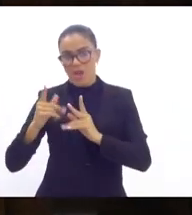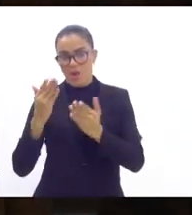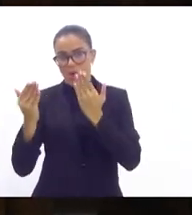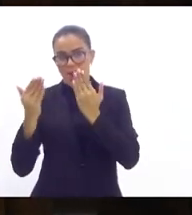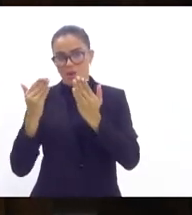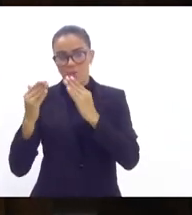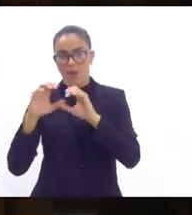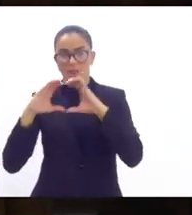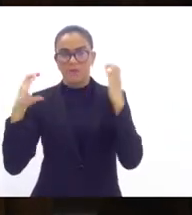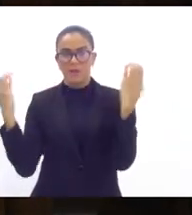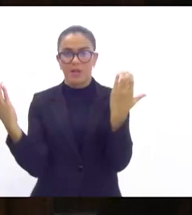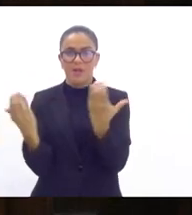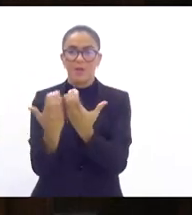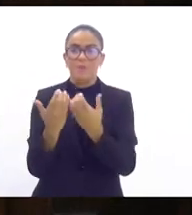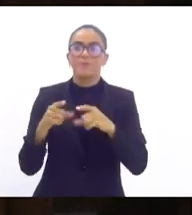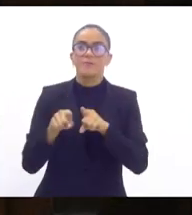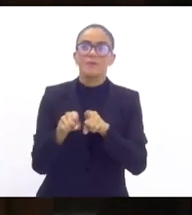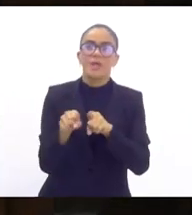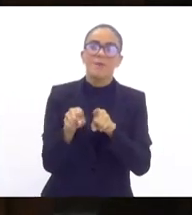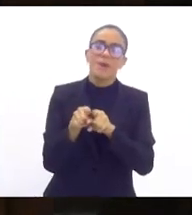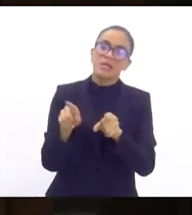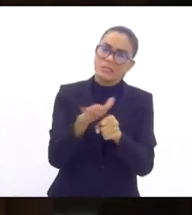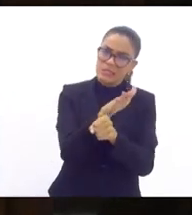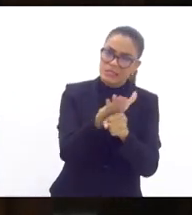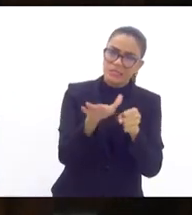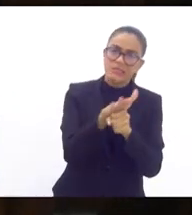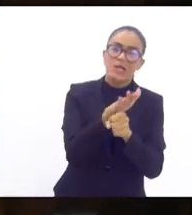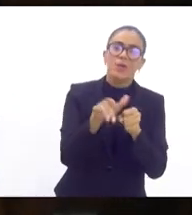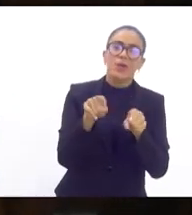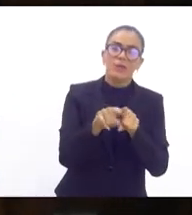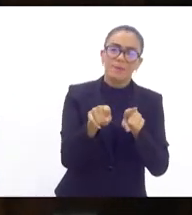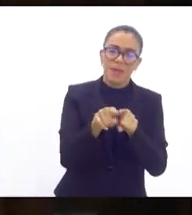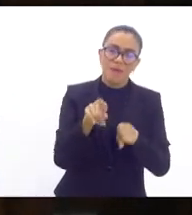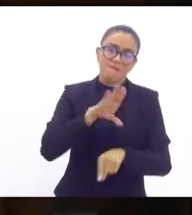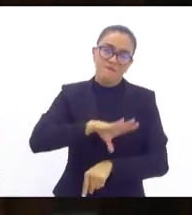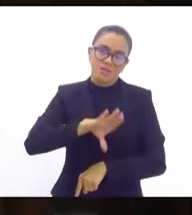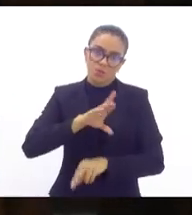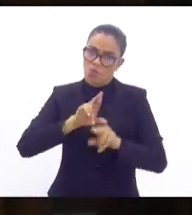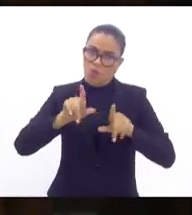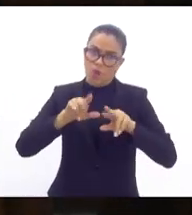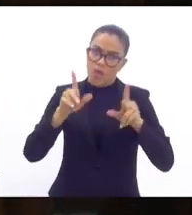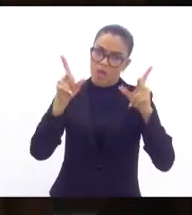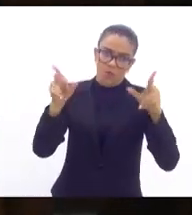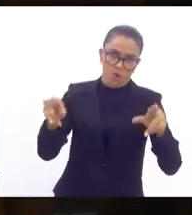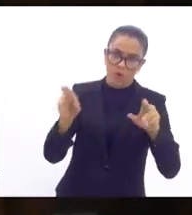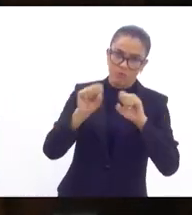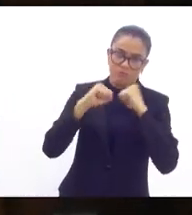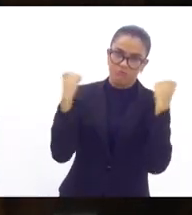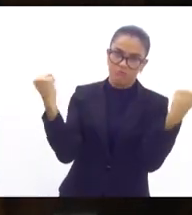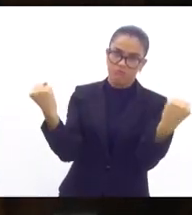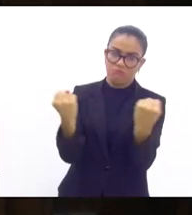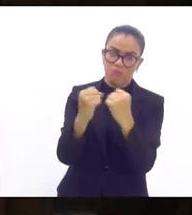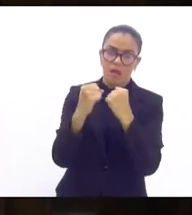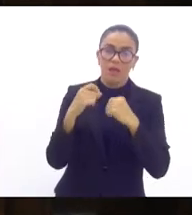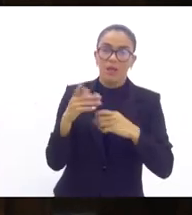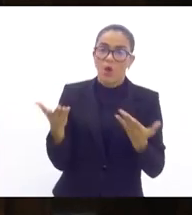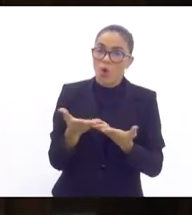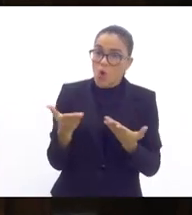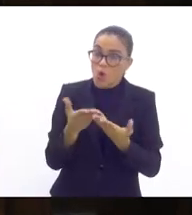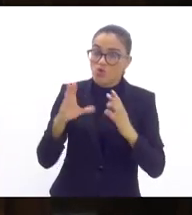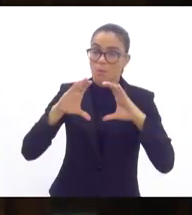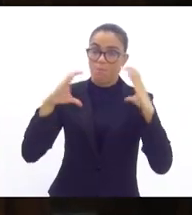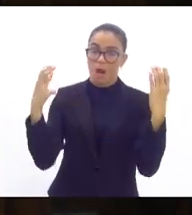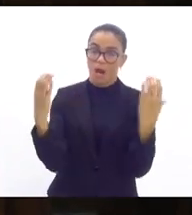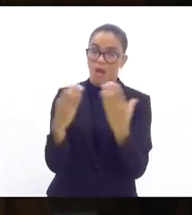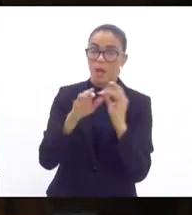o São Januário é do lado de uma comunidade também tem seus problemas mas não é igual Maracanã o Maracanã realmente hoje absorve